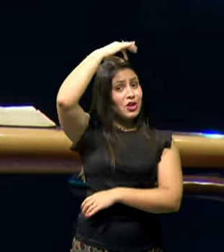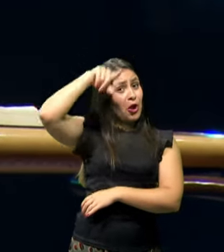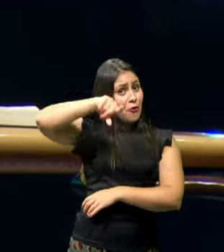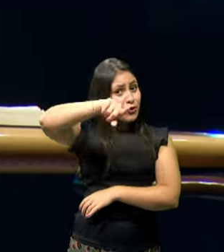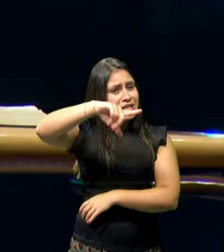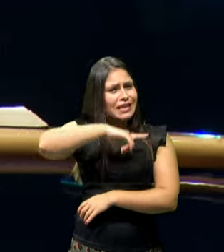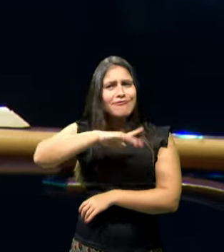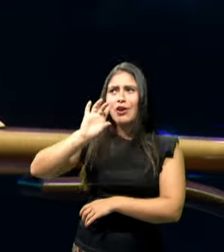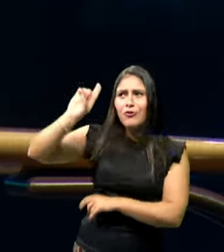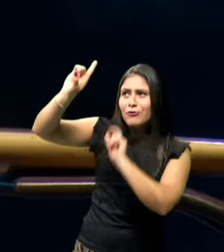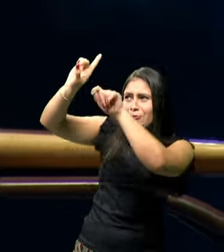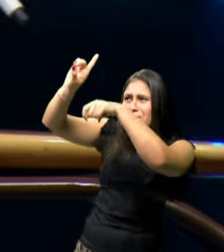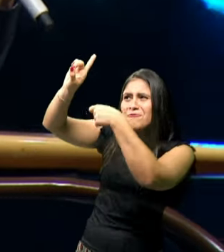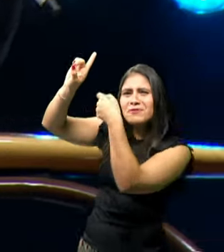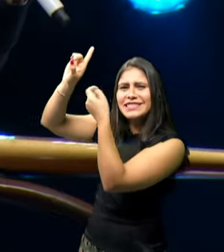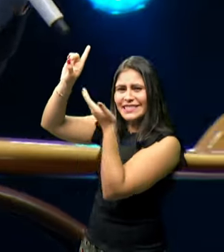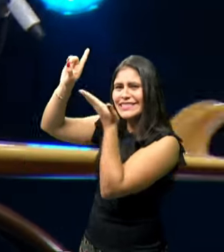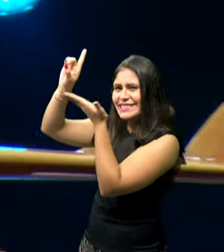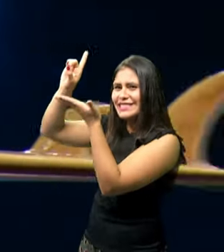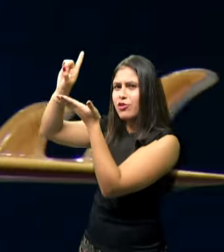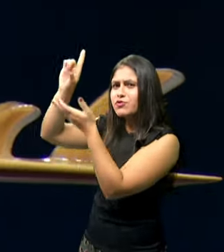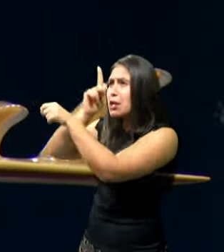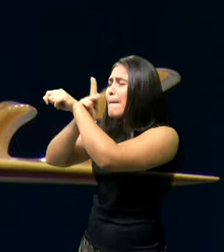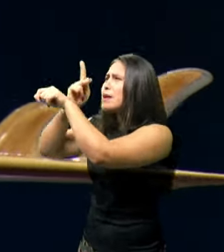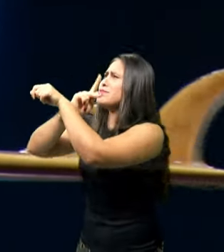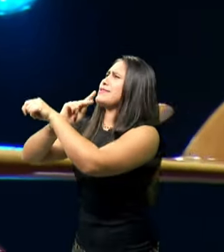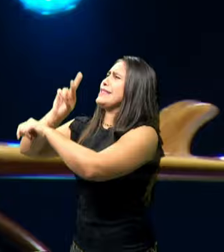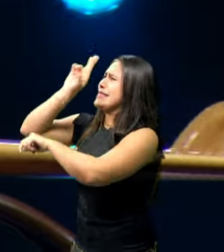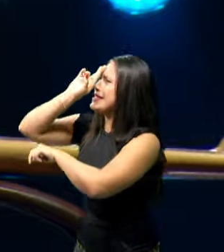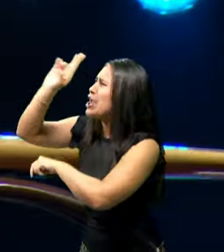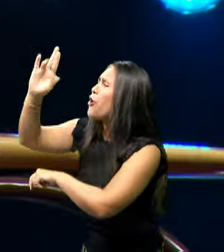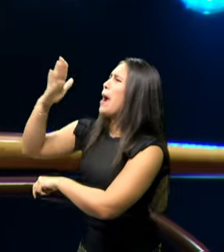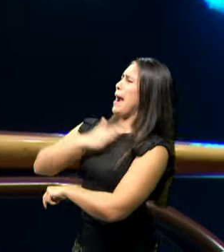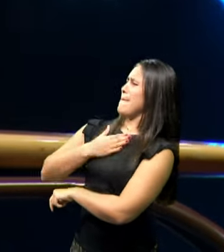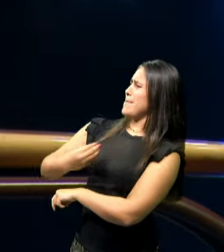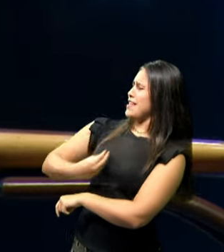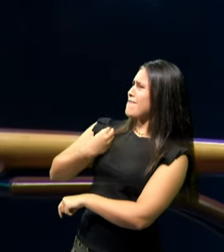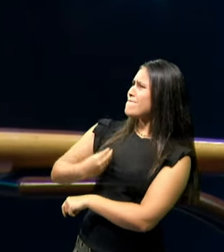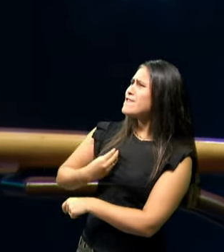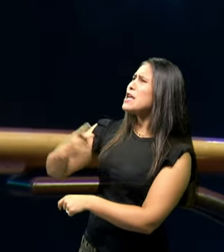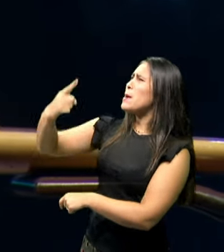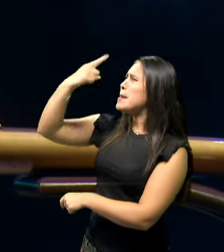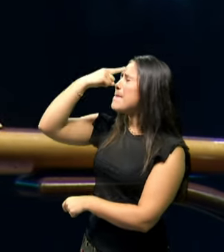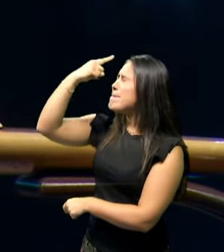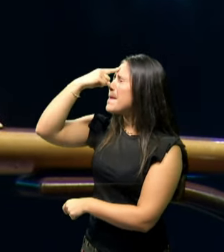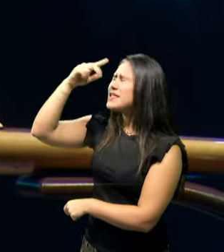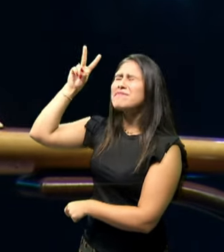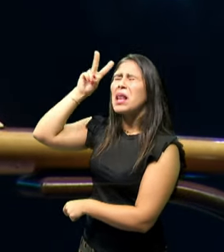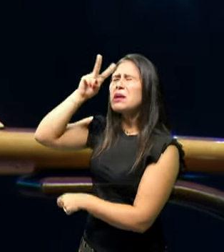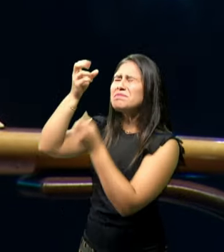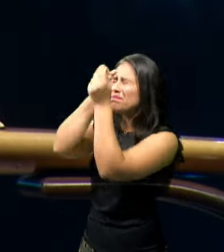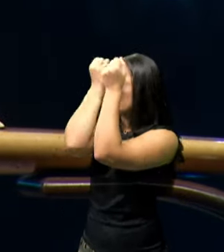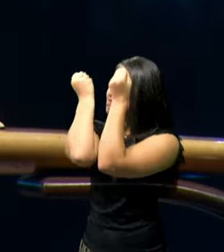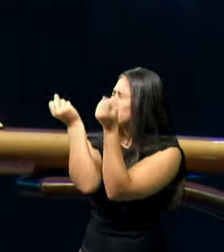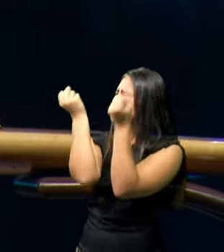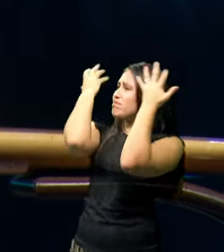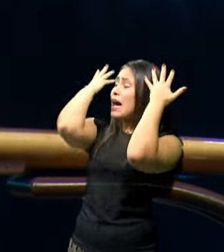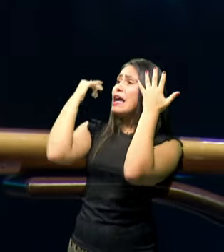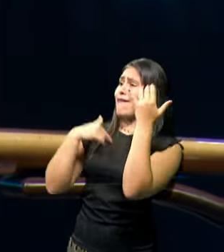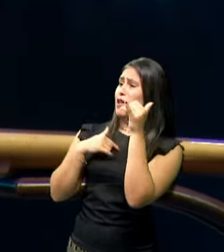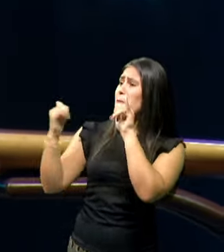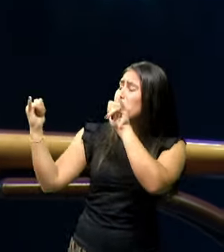tem um Deus que você pode buscar e dizer: Senhor, arranca da minha mente. Eu libero perdão para